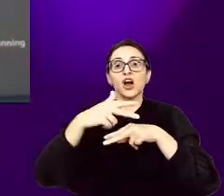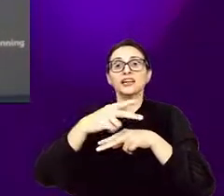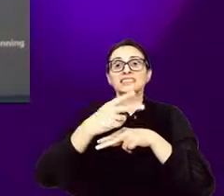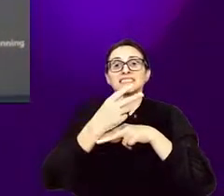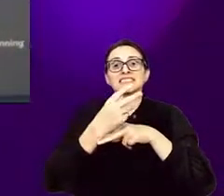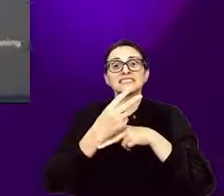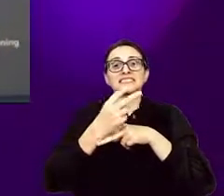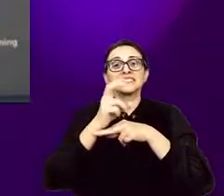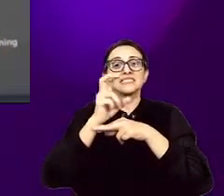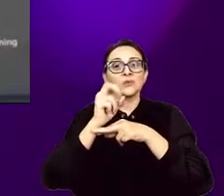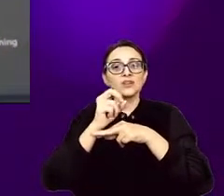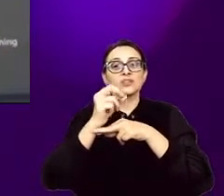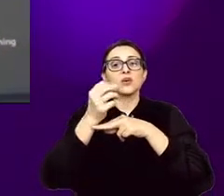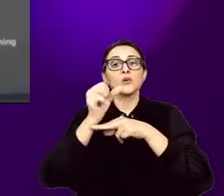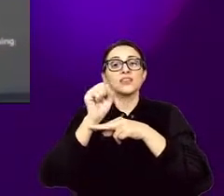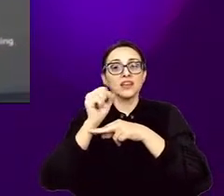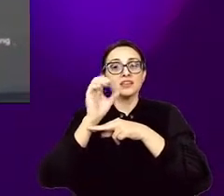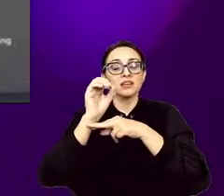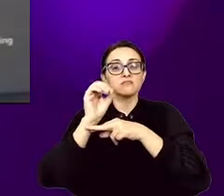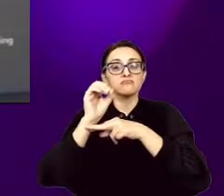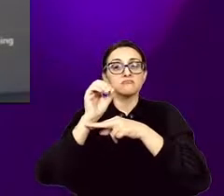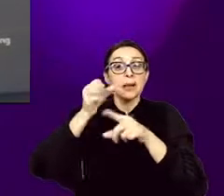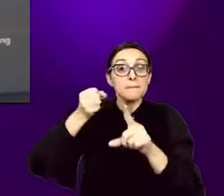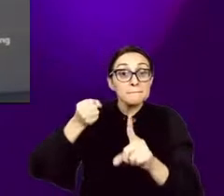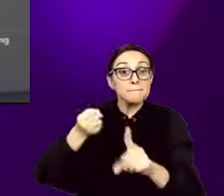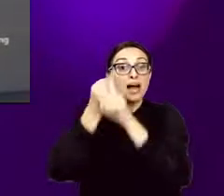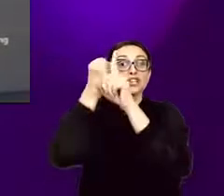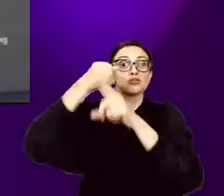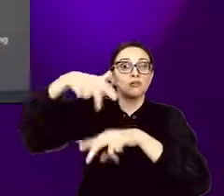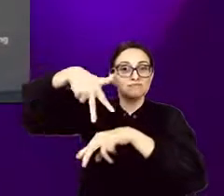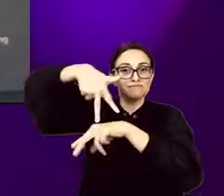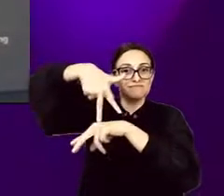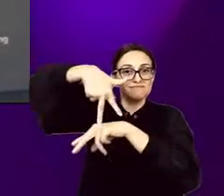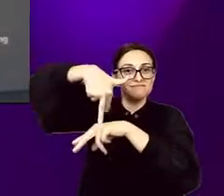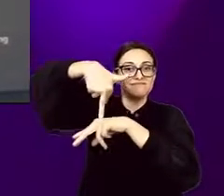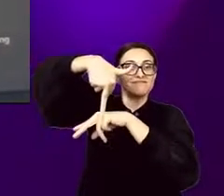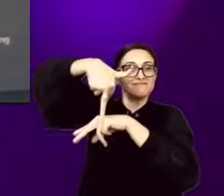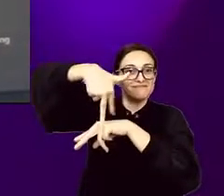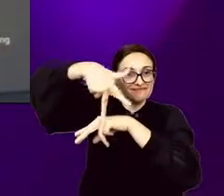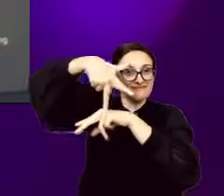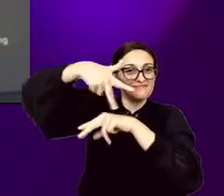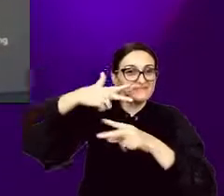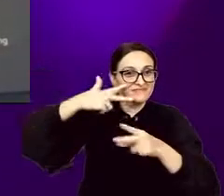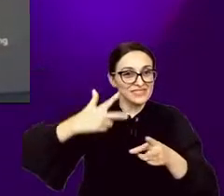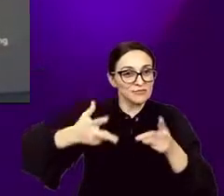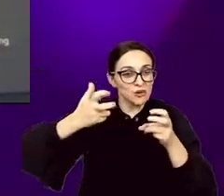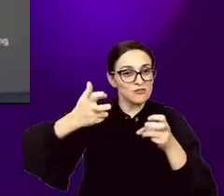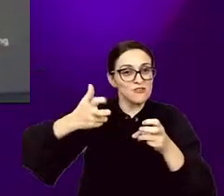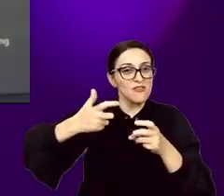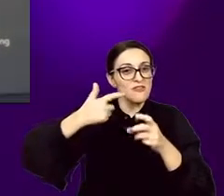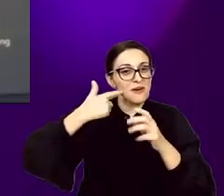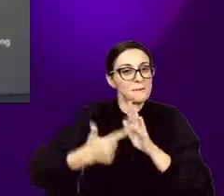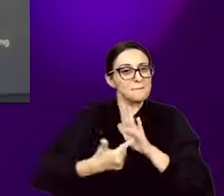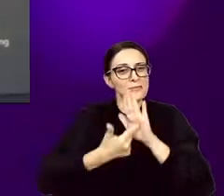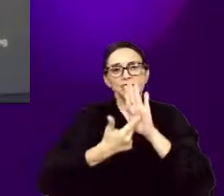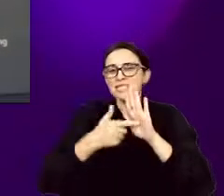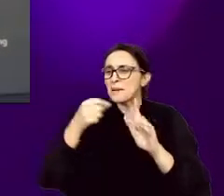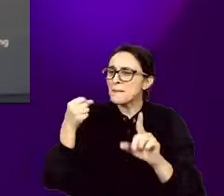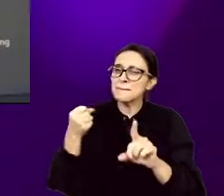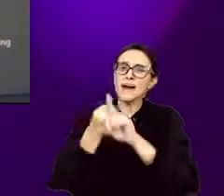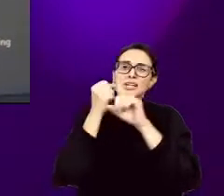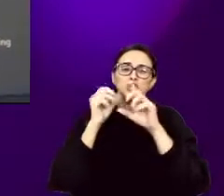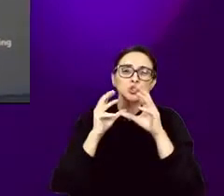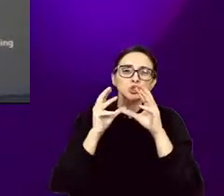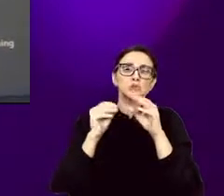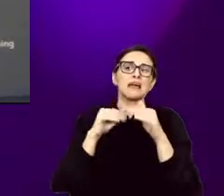graus. Em 80 graus, eu começo a ter impacto no rebordo aqui, né, naquele osteófito grande, e ele vai mostrando todo o impacto que vai